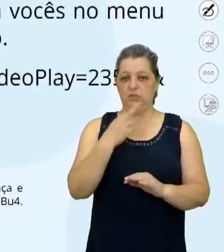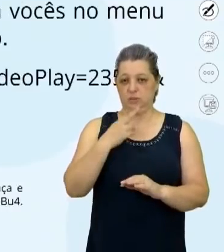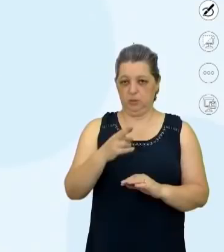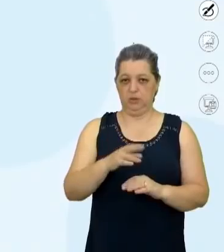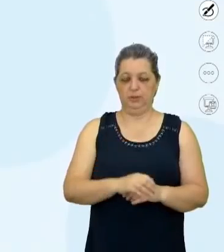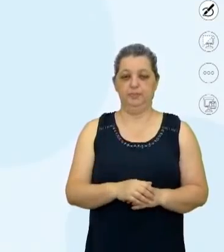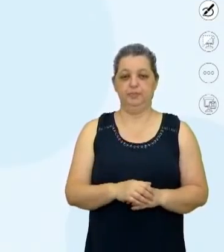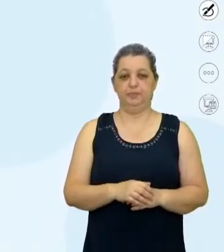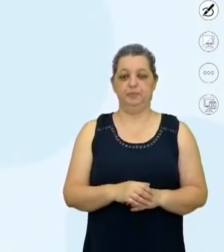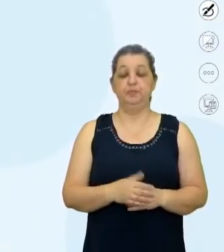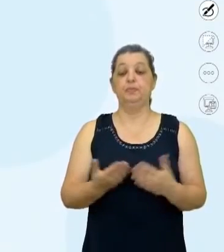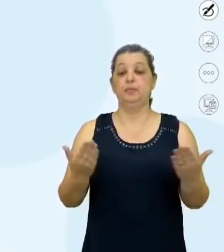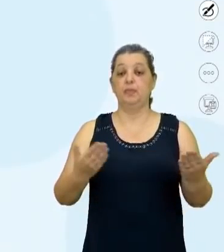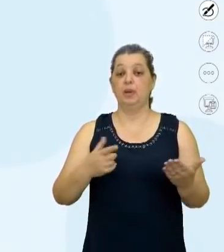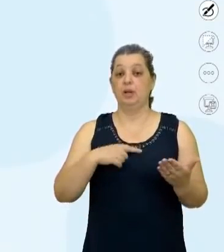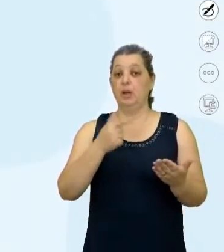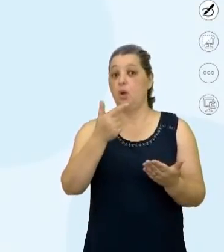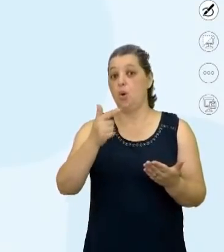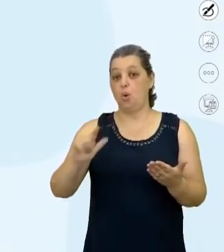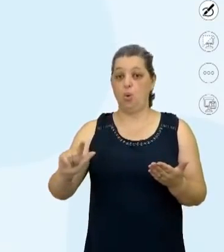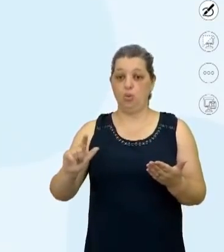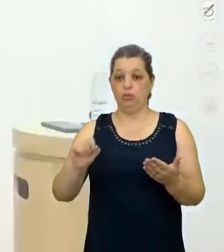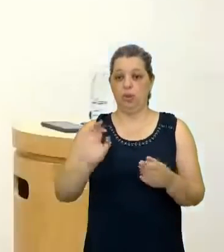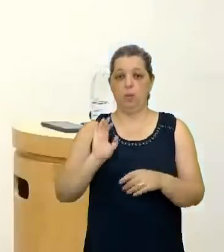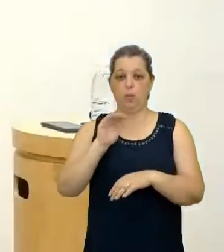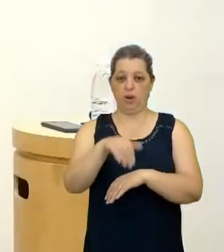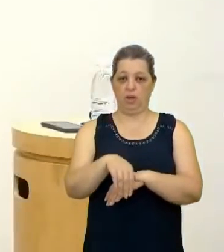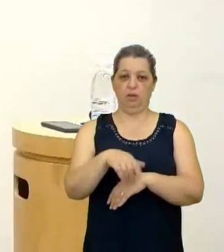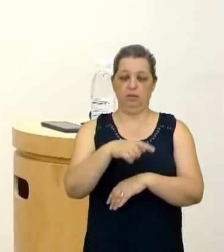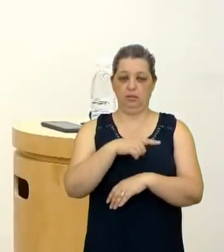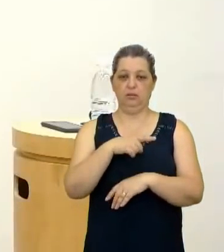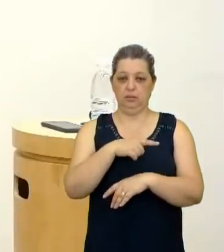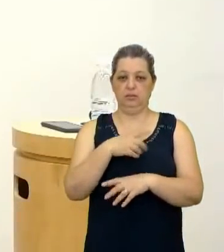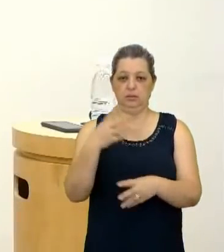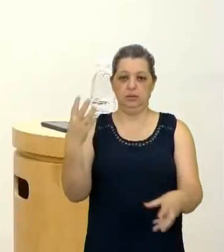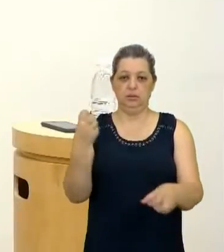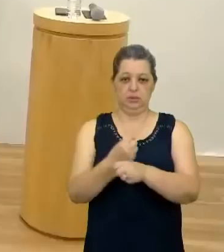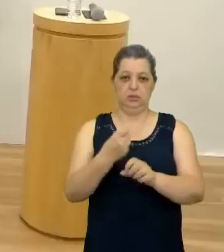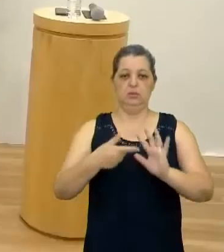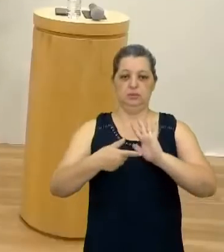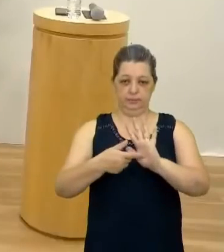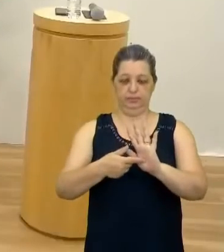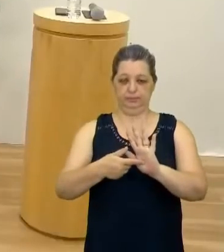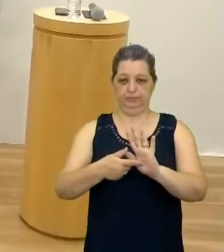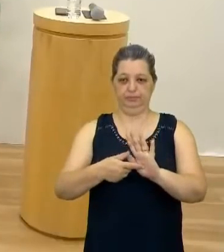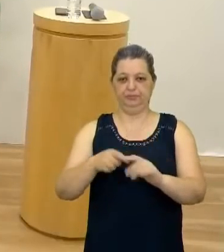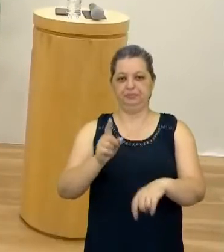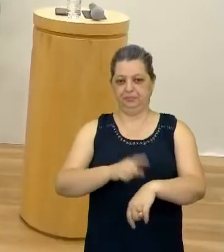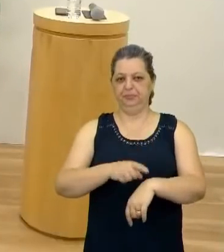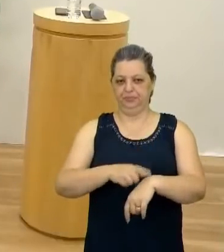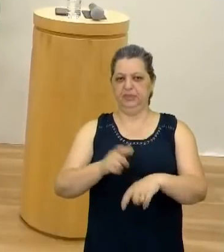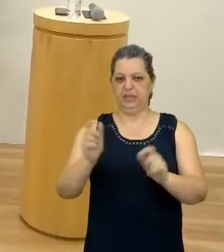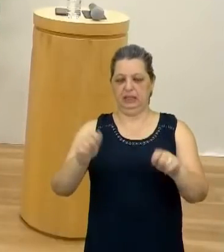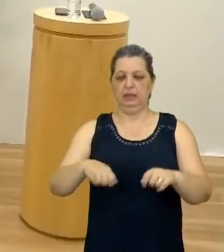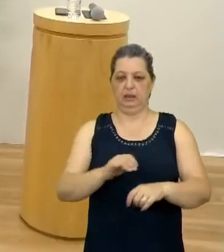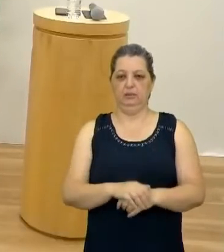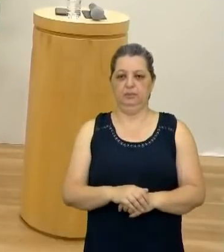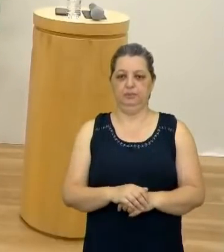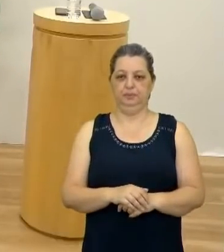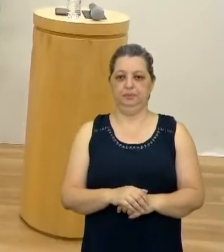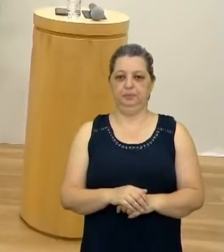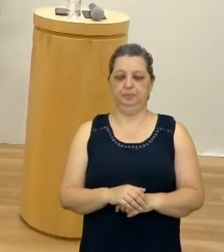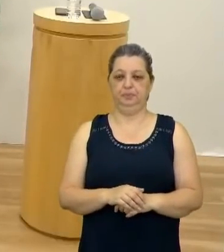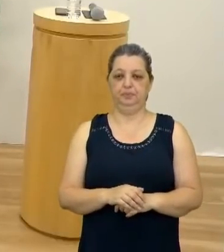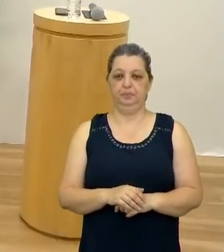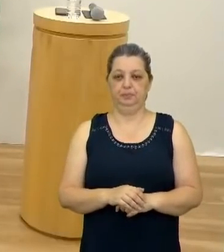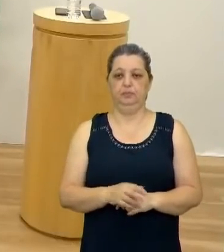Beleza? Agora a gente tem mais um que eu pulei, eu vou pôr a soma aí para vocês, que dá tempo de vocês fazerem. A gente vai fazer mais um cálculo